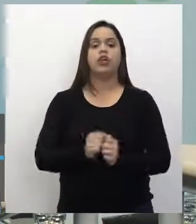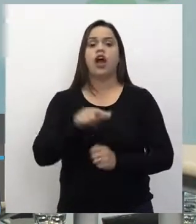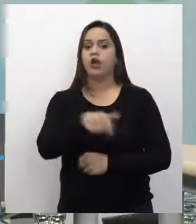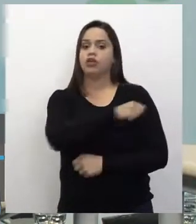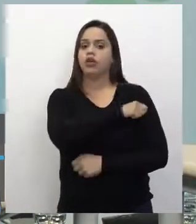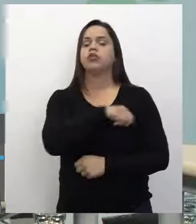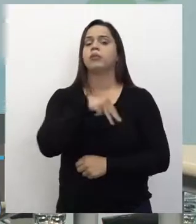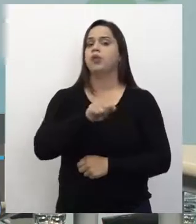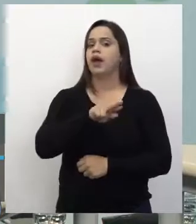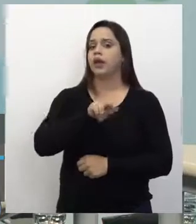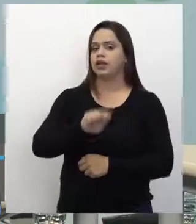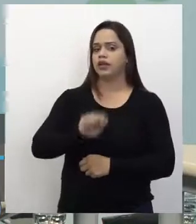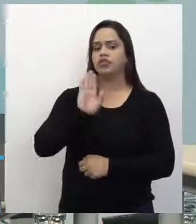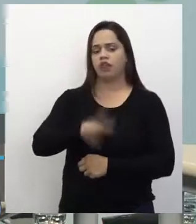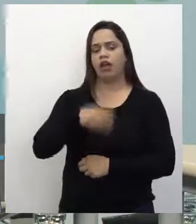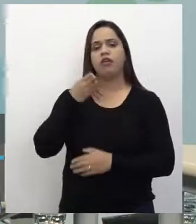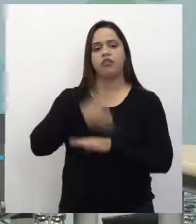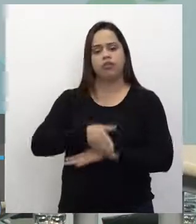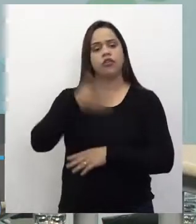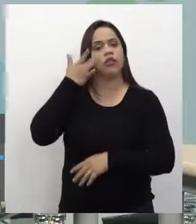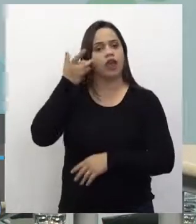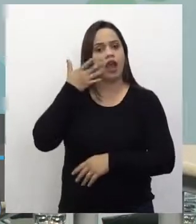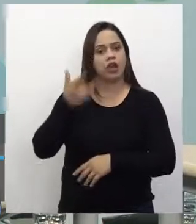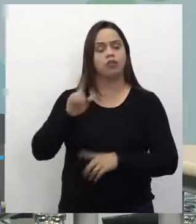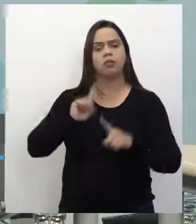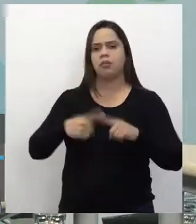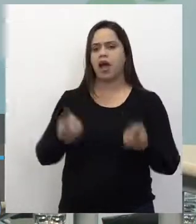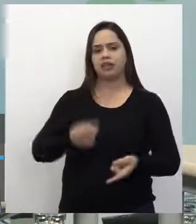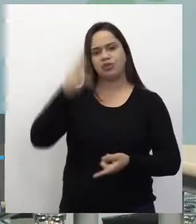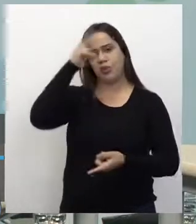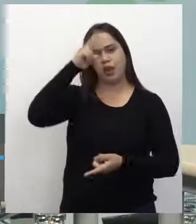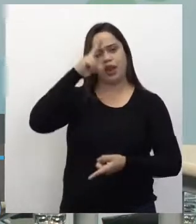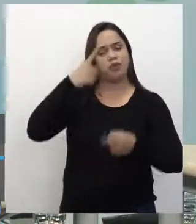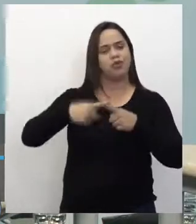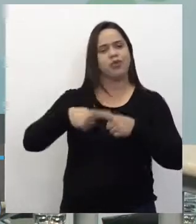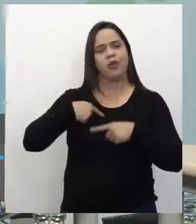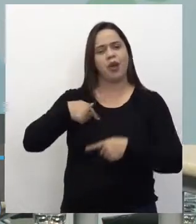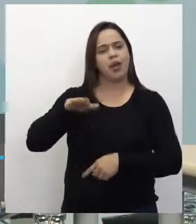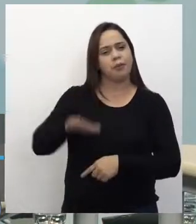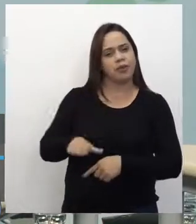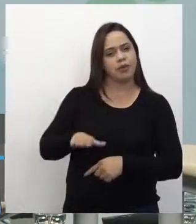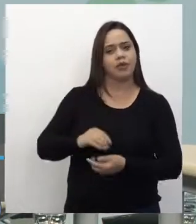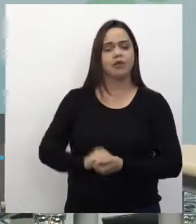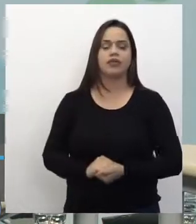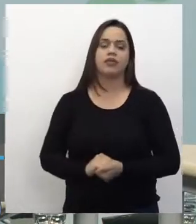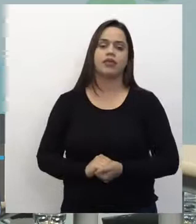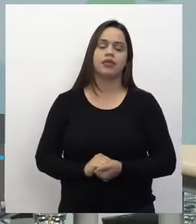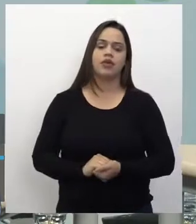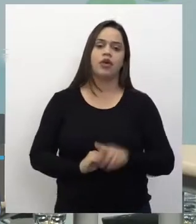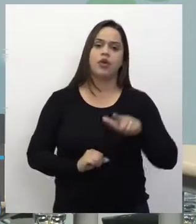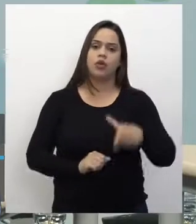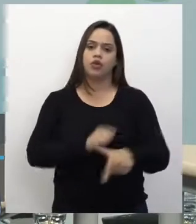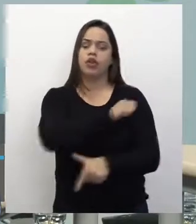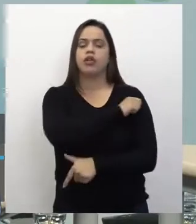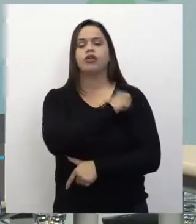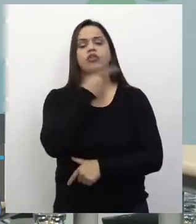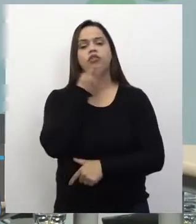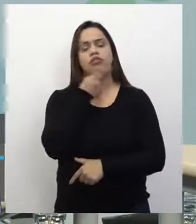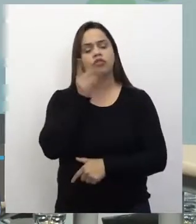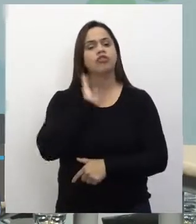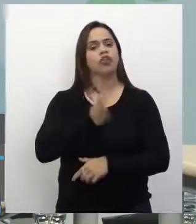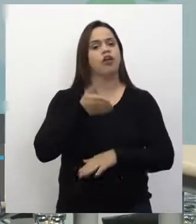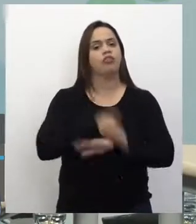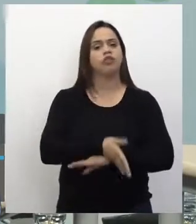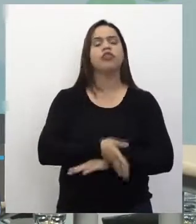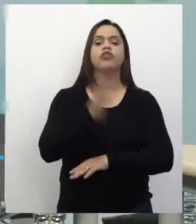foi ao teatro uma vez, mas ela não se lembra muito bem porque ela era muito pequenininha. O Luiz Fernando disse que foi